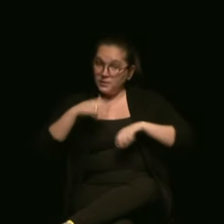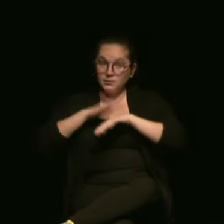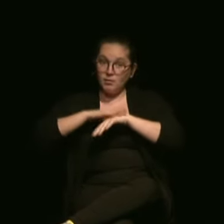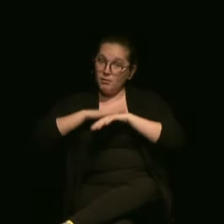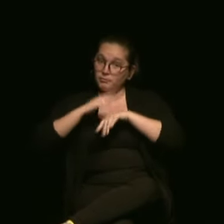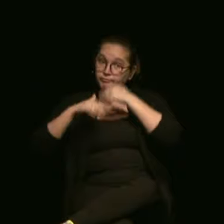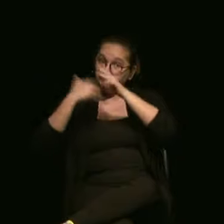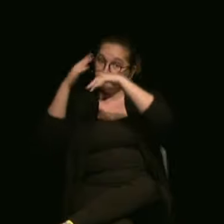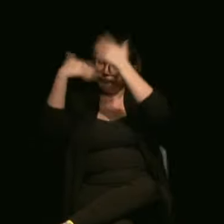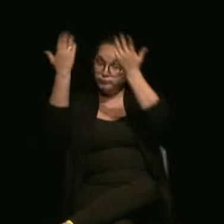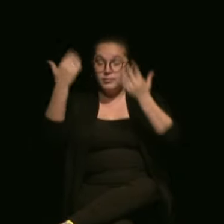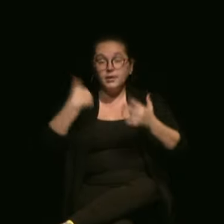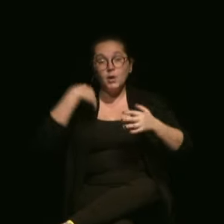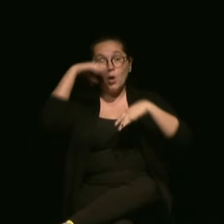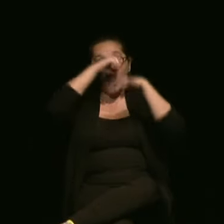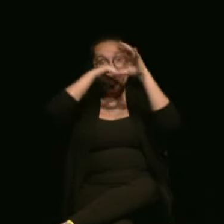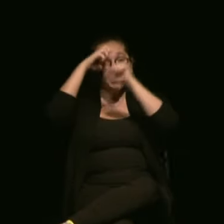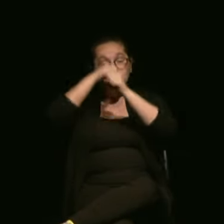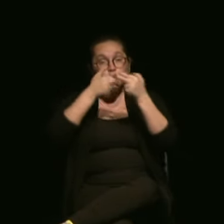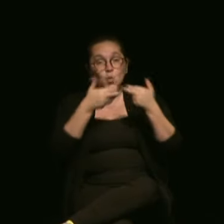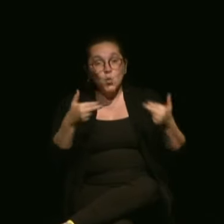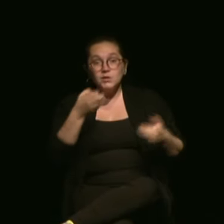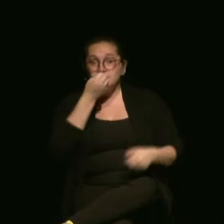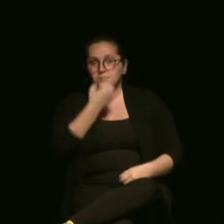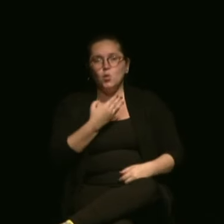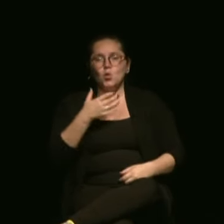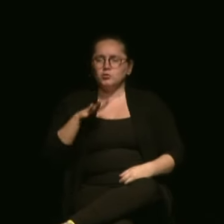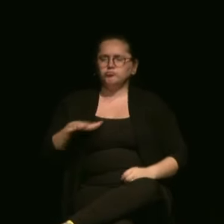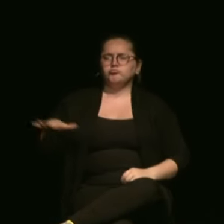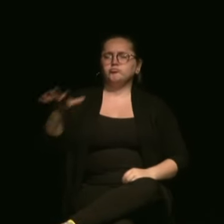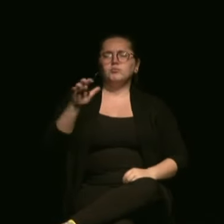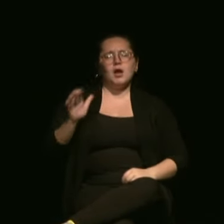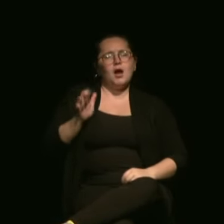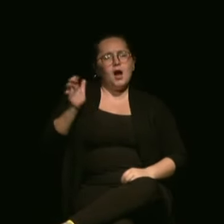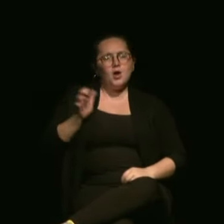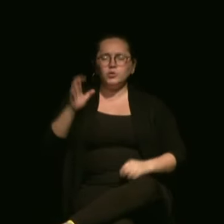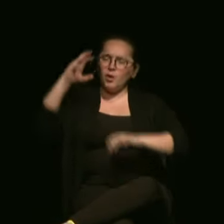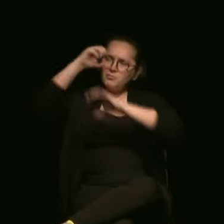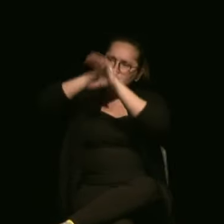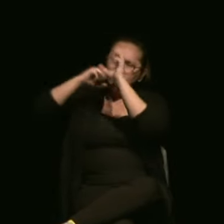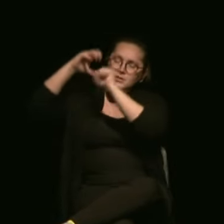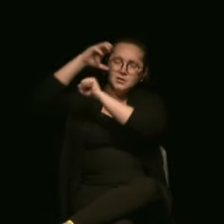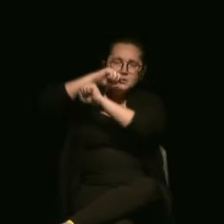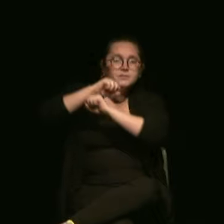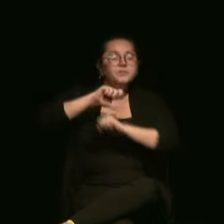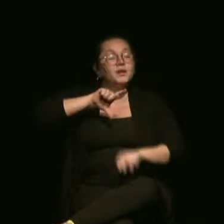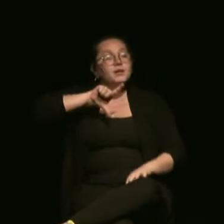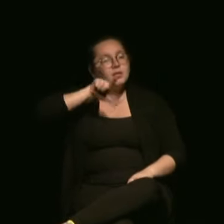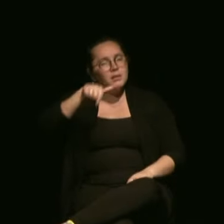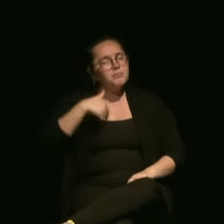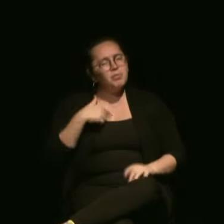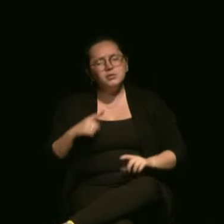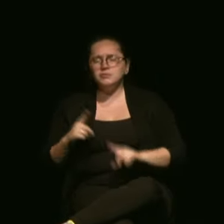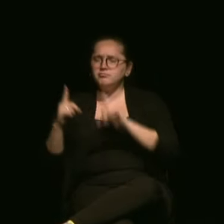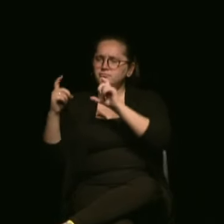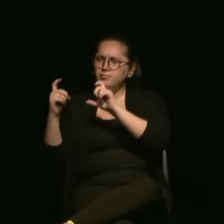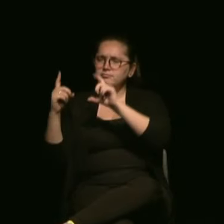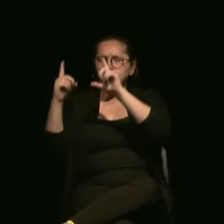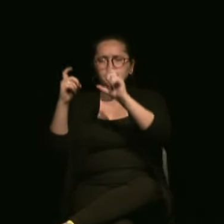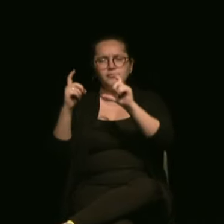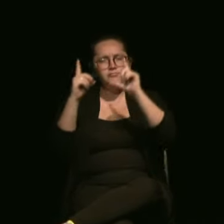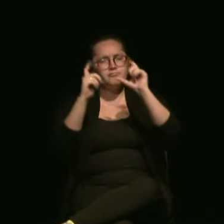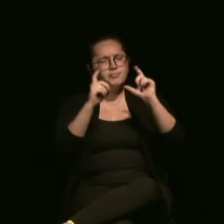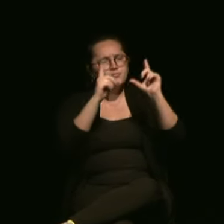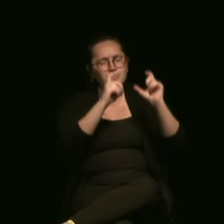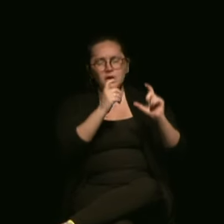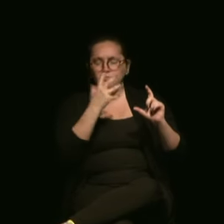entendeu? E aprendi muita coisa boa na alta sociedade. Aprendi muita coisa boa. E daí comecei a tirar retratos, comecei a ficar encantada